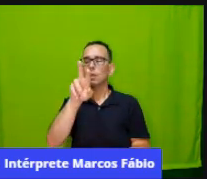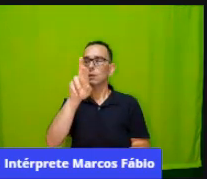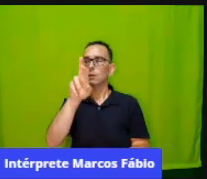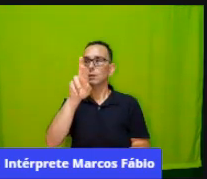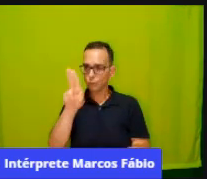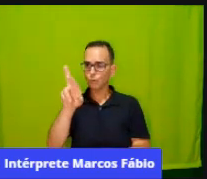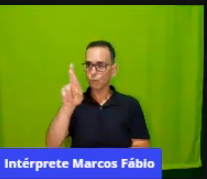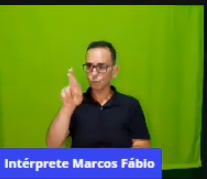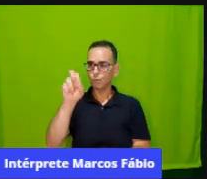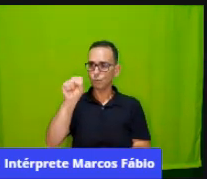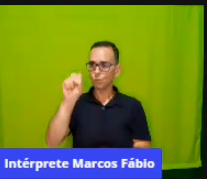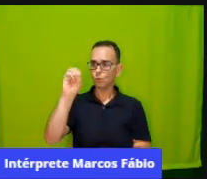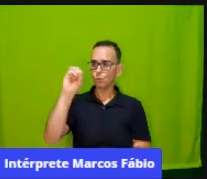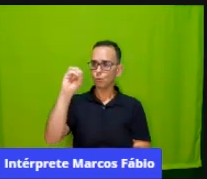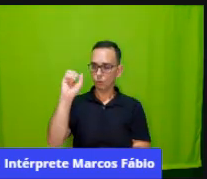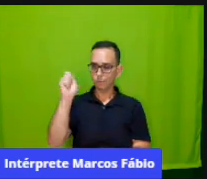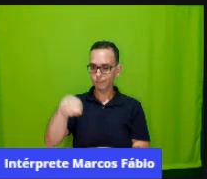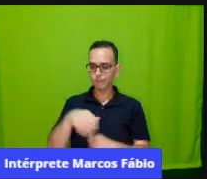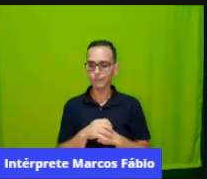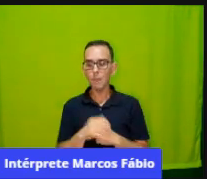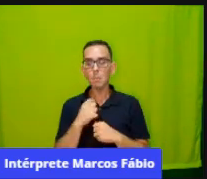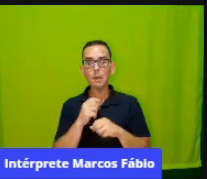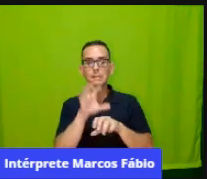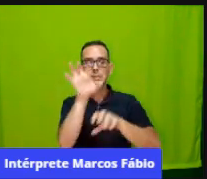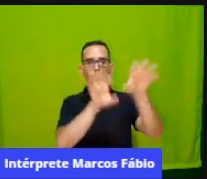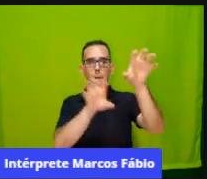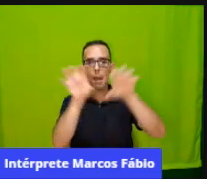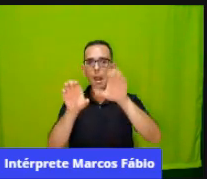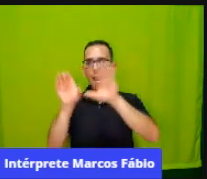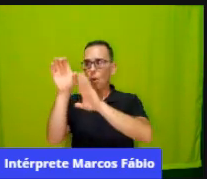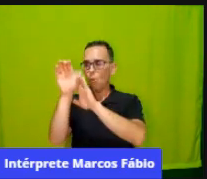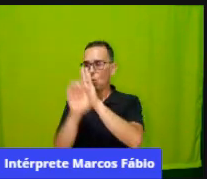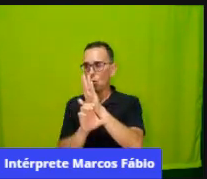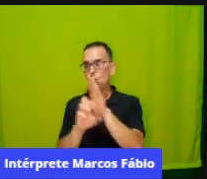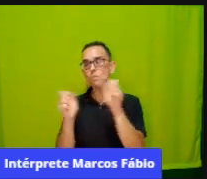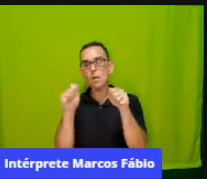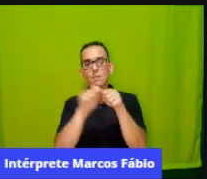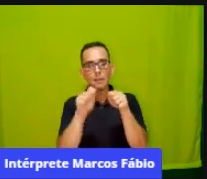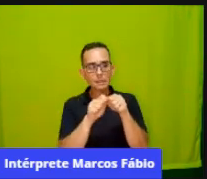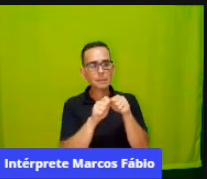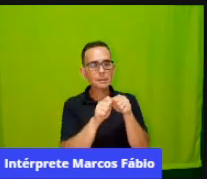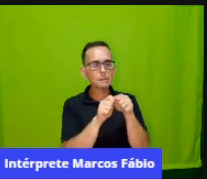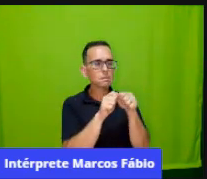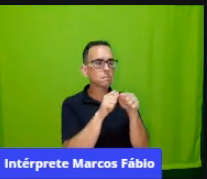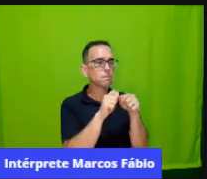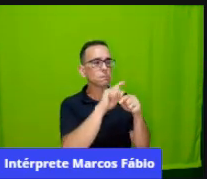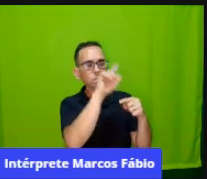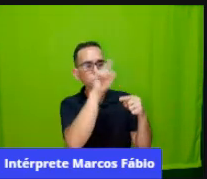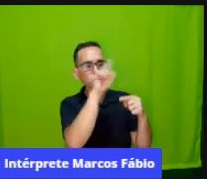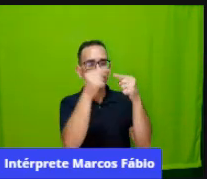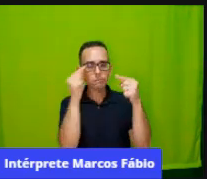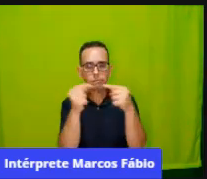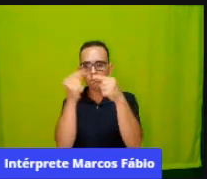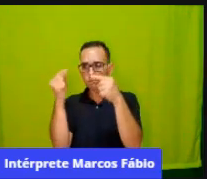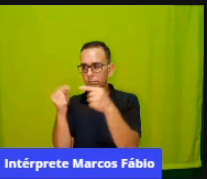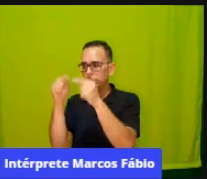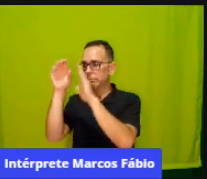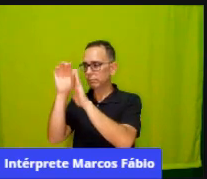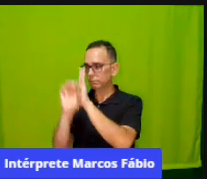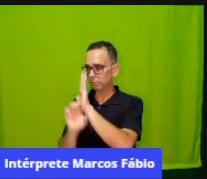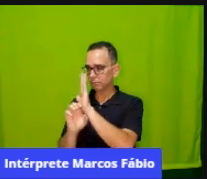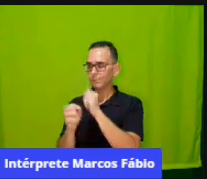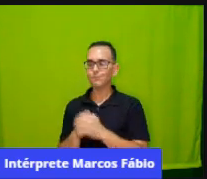Outro animal, começa com U. Cadê a letra urso? Urso. Então a gente pode, né, separar os conteúdos